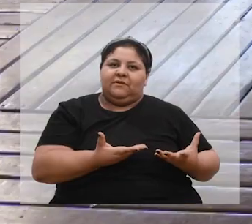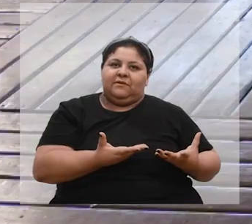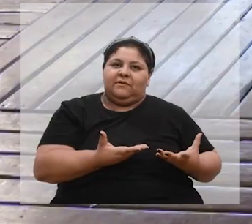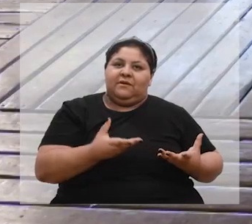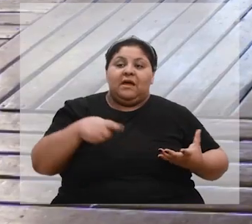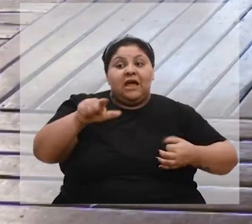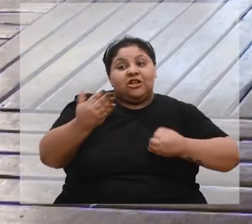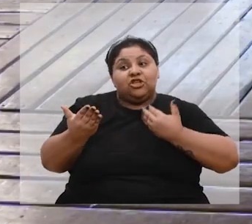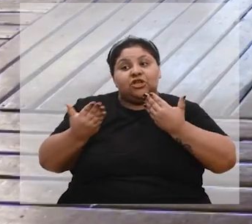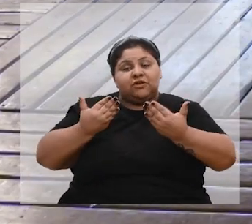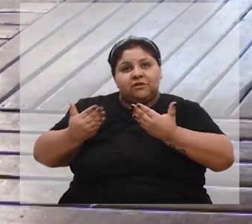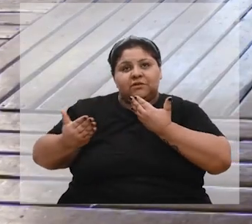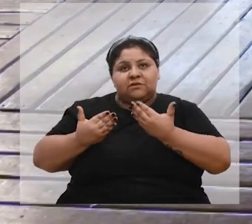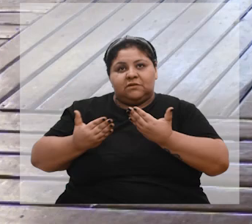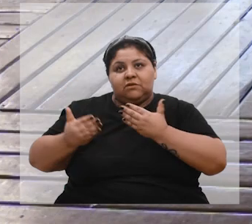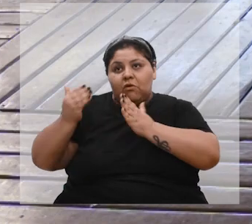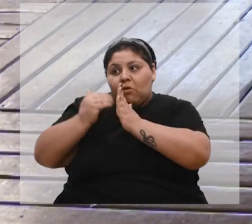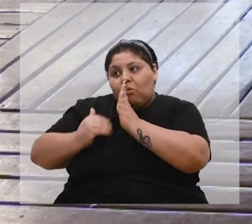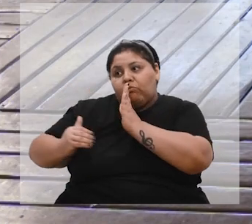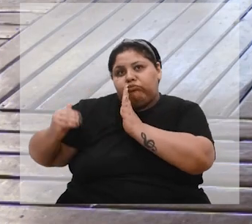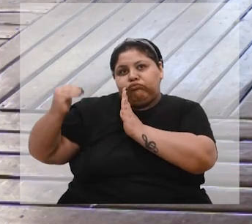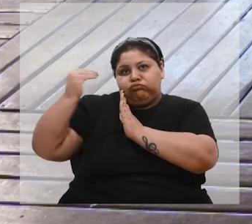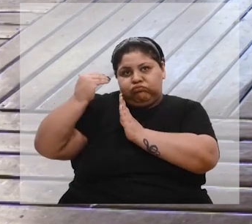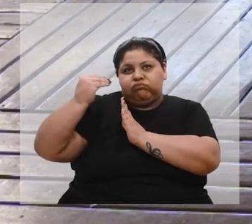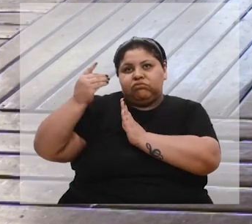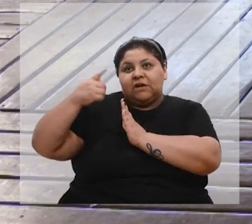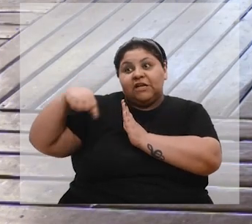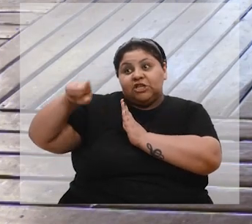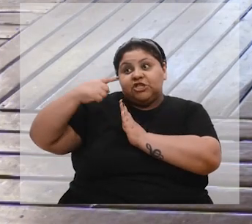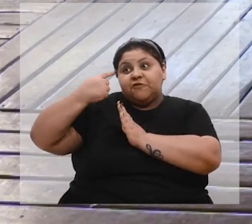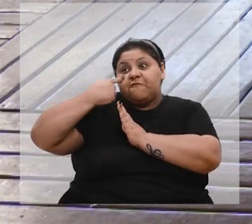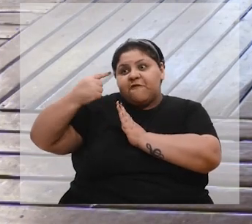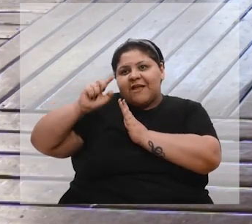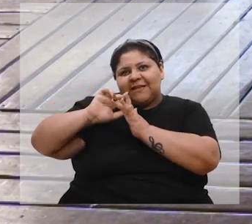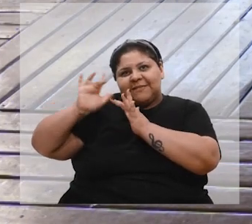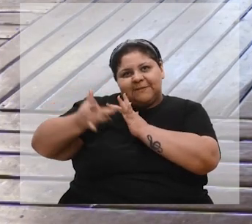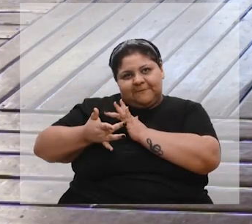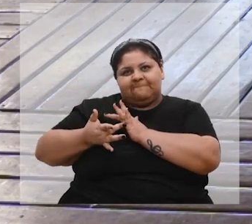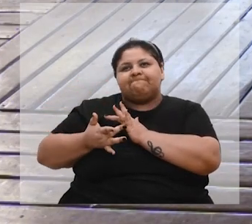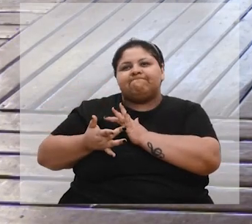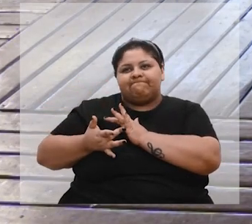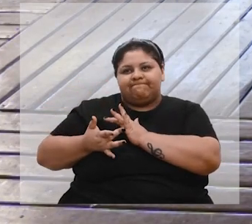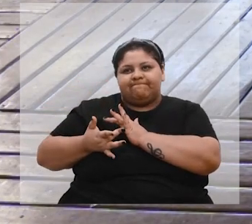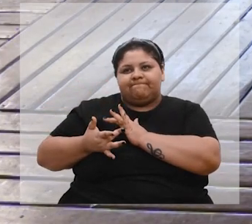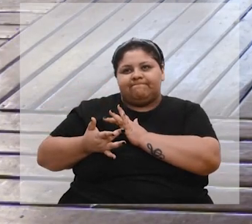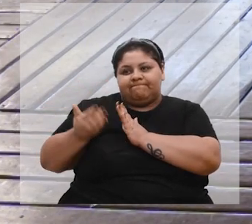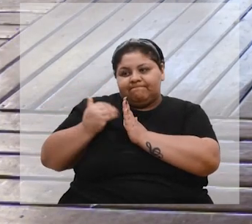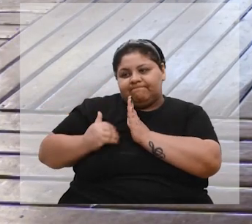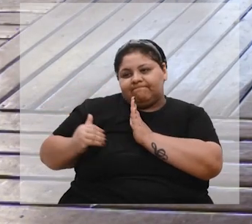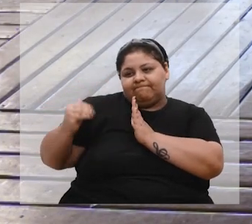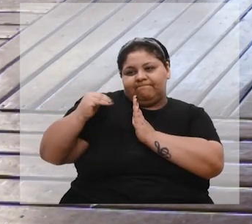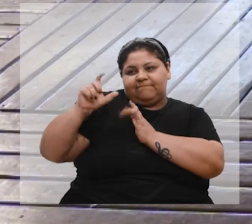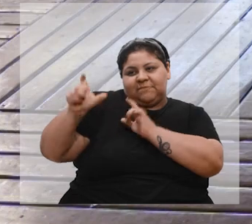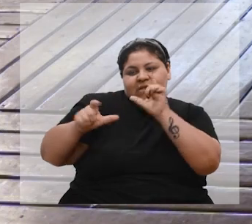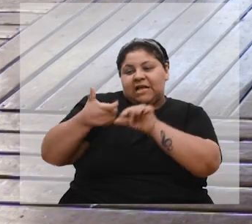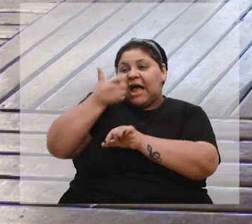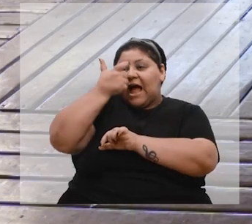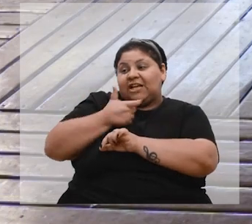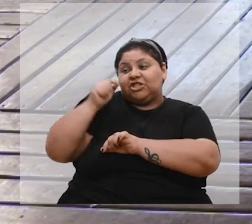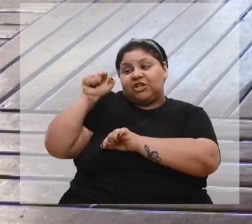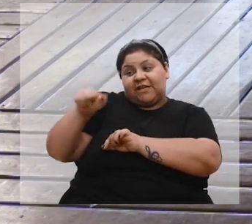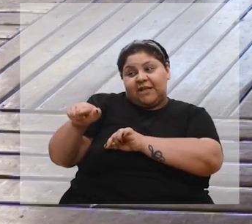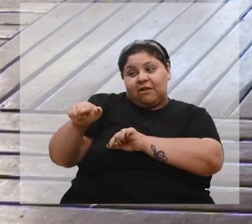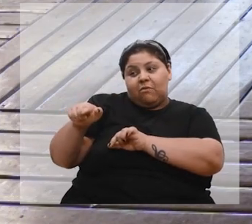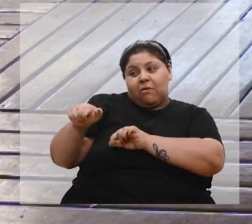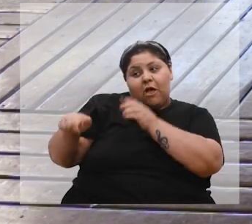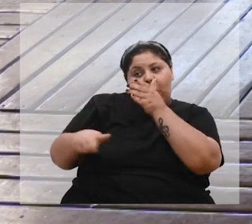isso. E a gente se compara com a alta performance dos outros, que é o que a gente vê nas redes sociais, né? A gente vê a alta performance da